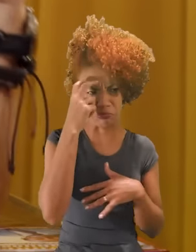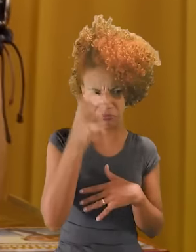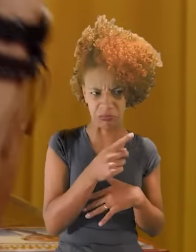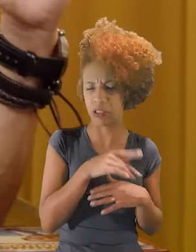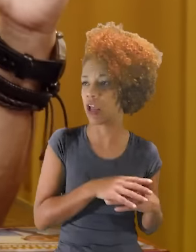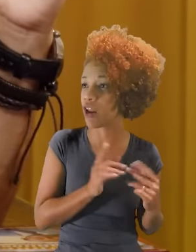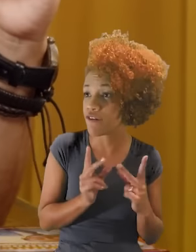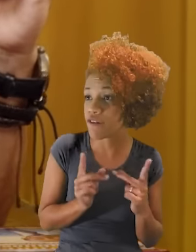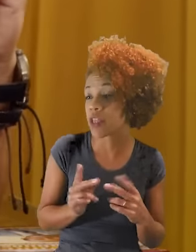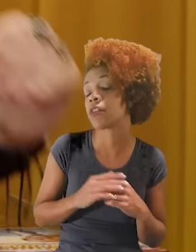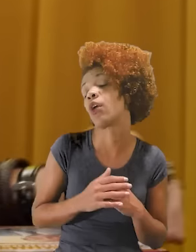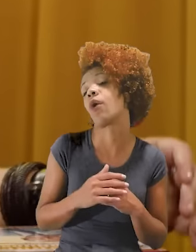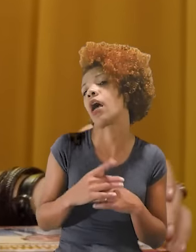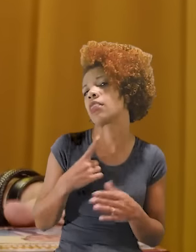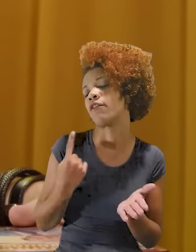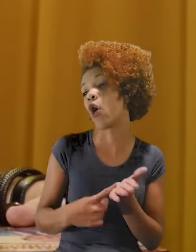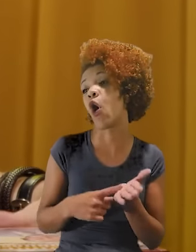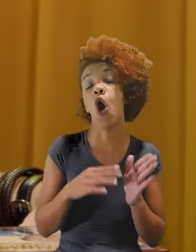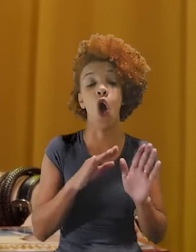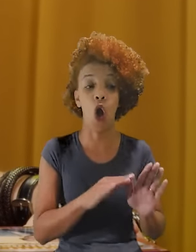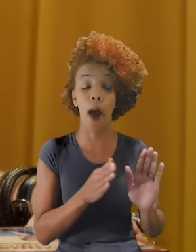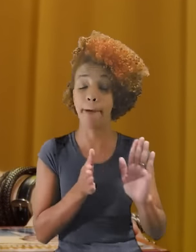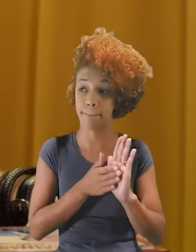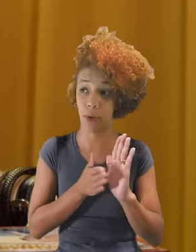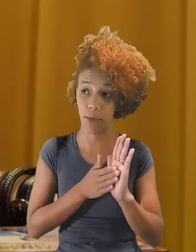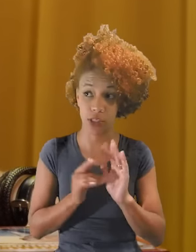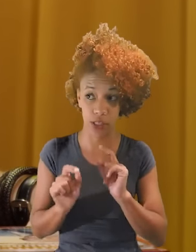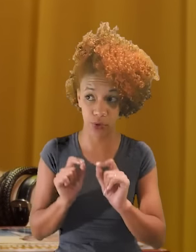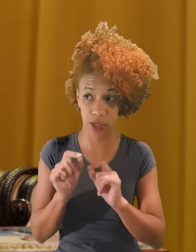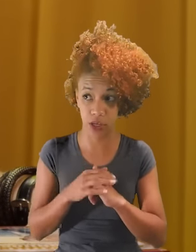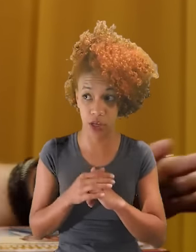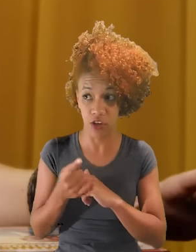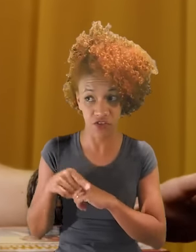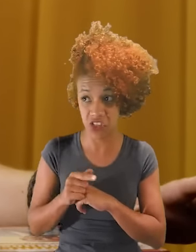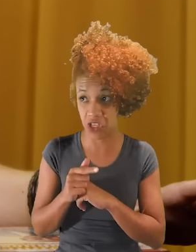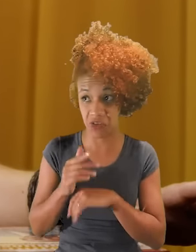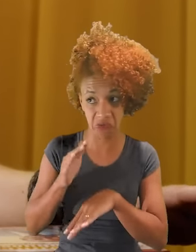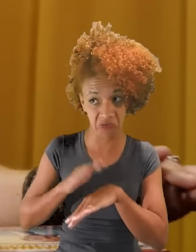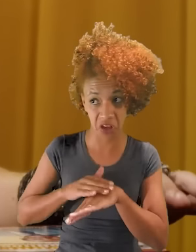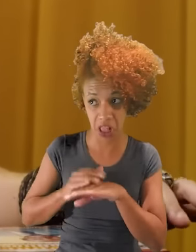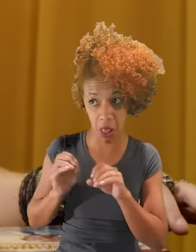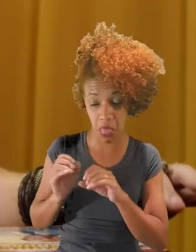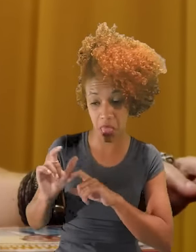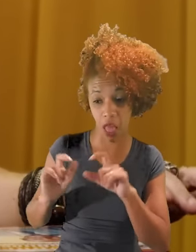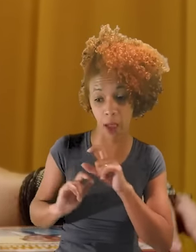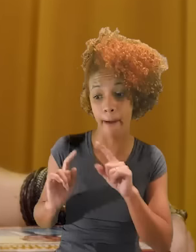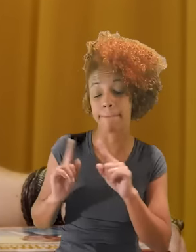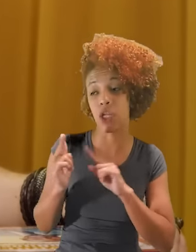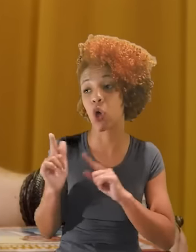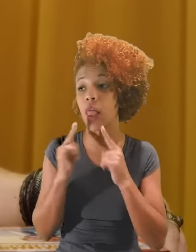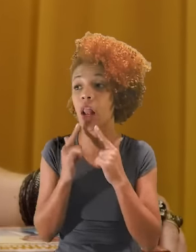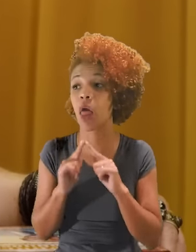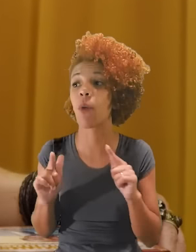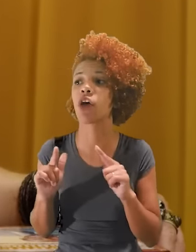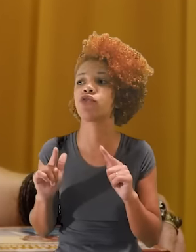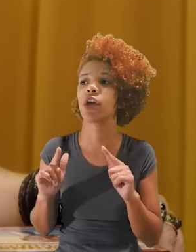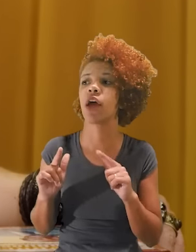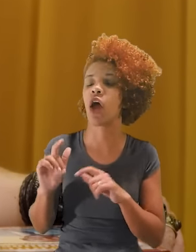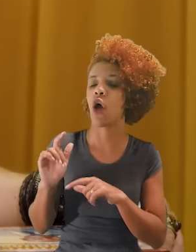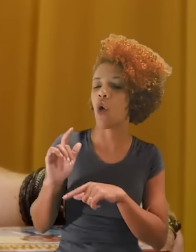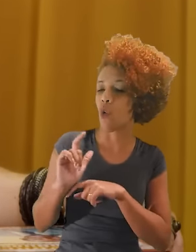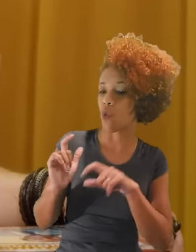cara vendeu ele pro Michael Eisen, o nosso Michael Eisen comprou e falou o seguinte, a minha ideia é, já que vocês não estão fazendo mais animação, então a gente vai voltar, mas vamos fazer numa outra linguagem. Até